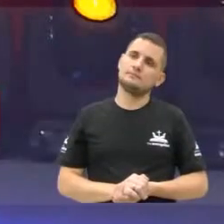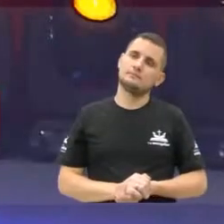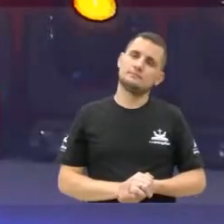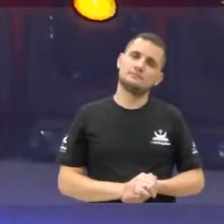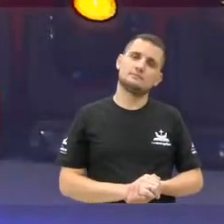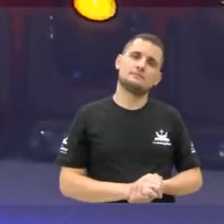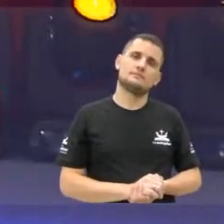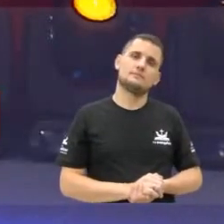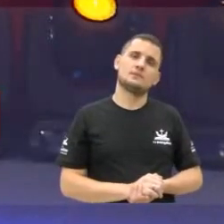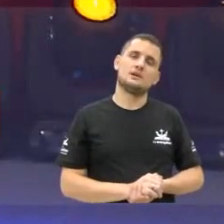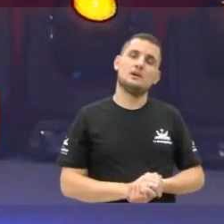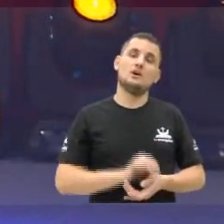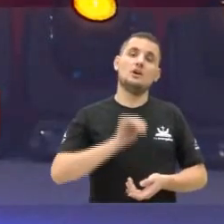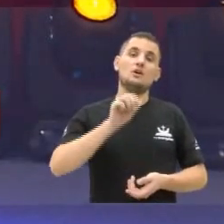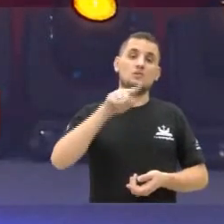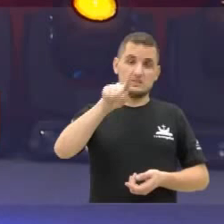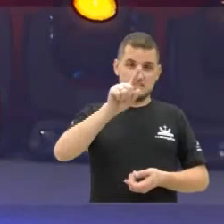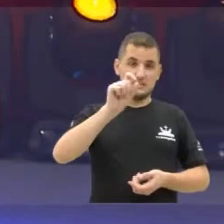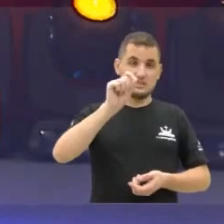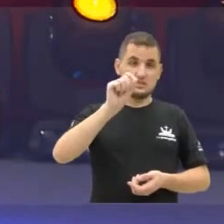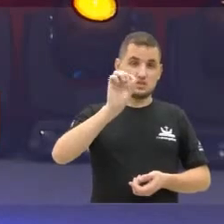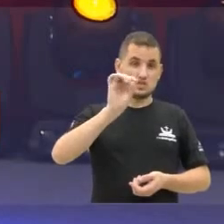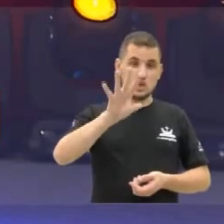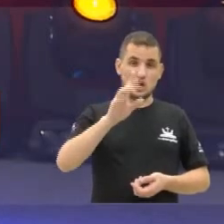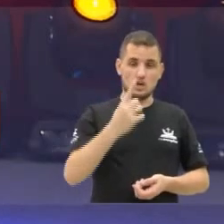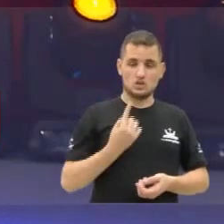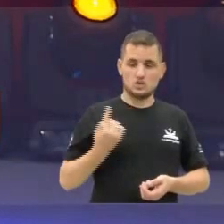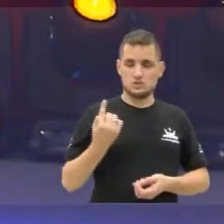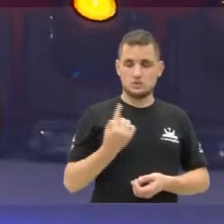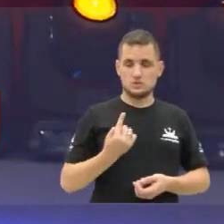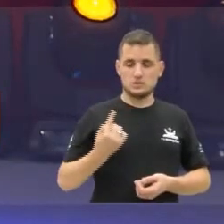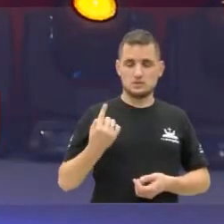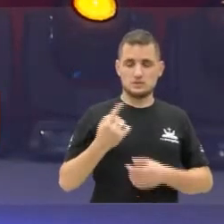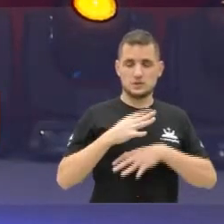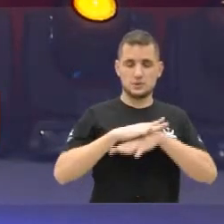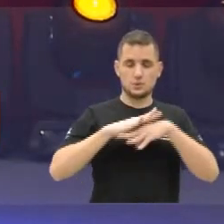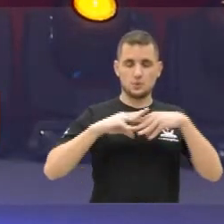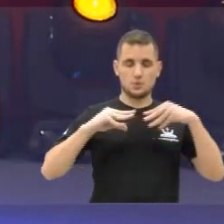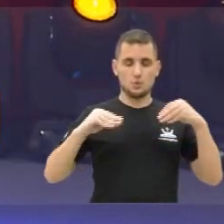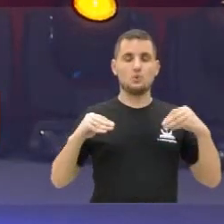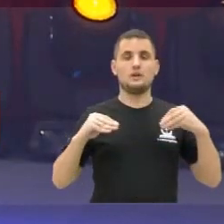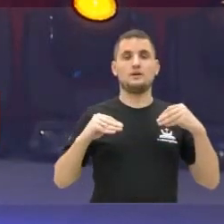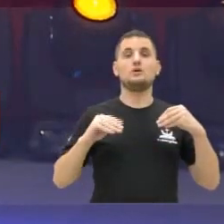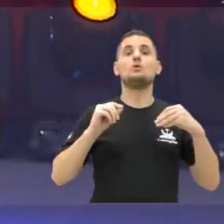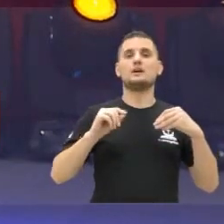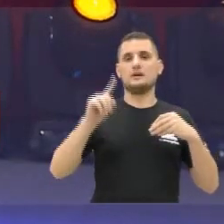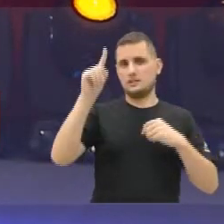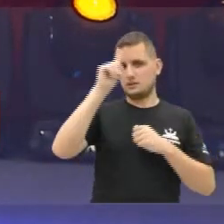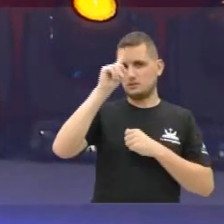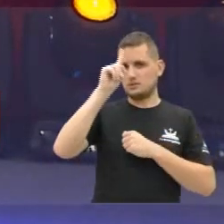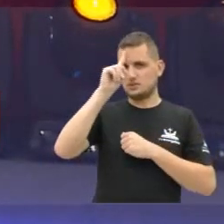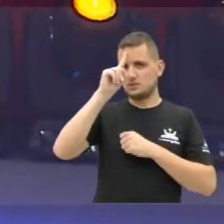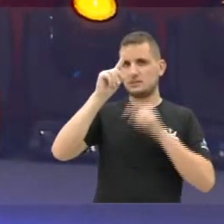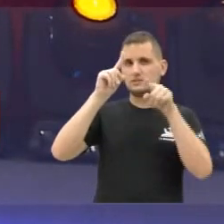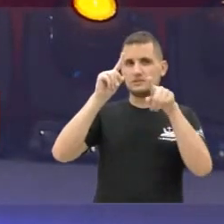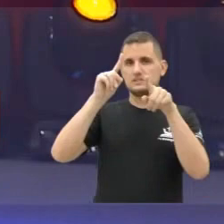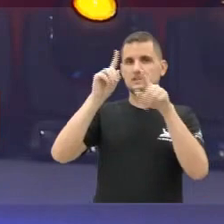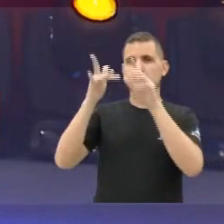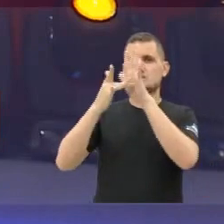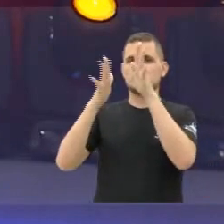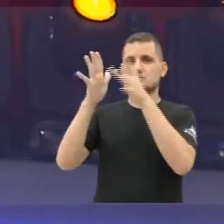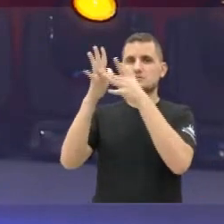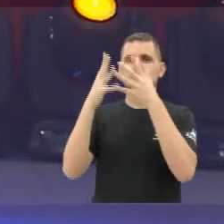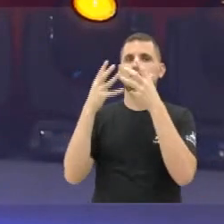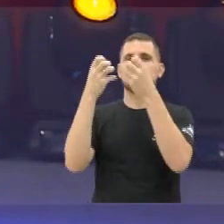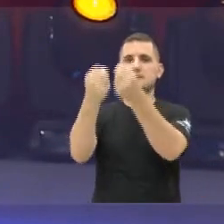A solidão você só vai curar no dia que você deixar o Senhor Jesus Cristo entrar no teu coração.